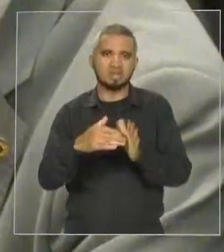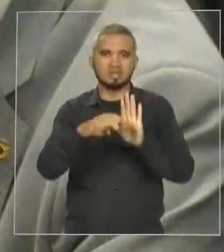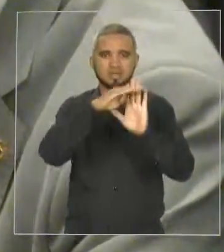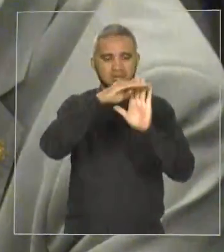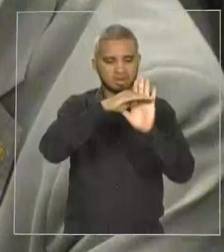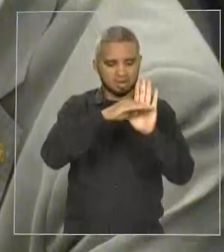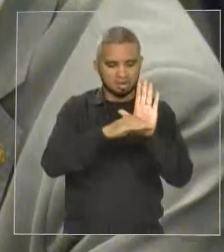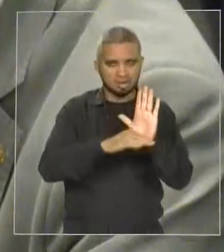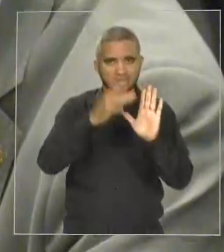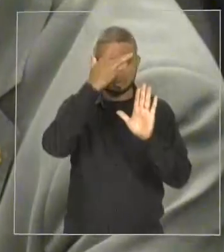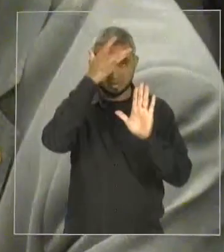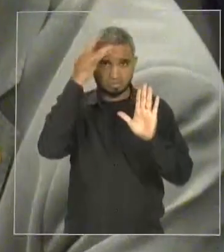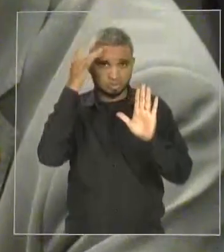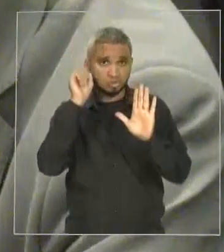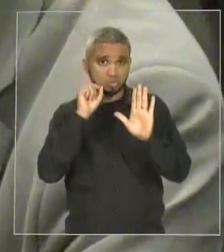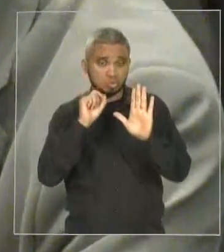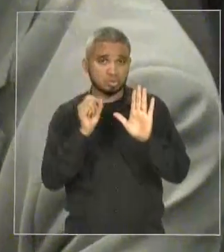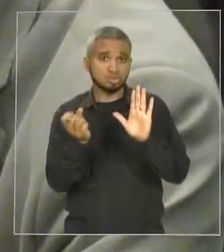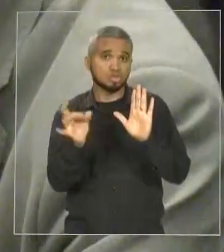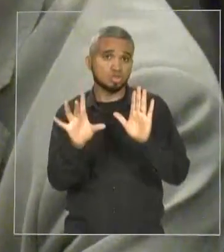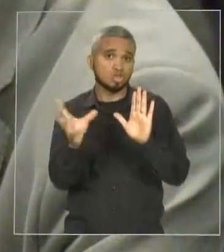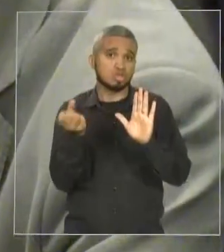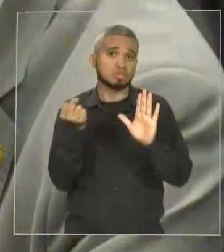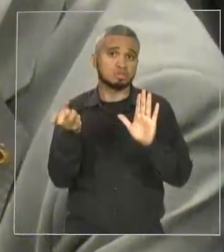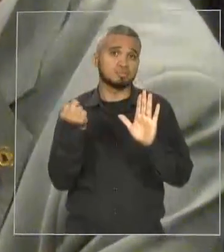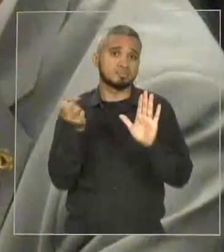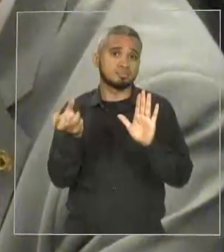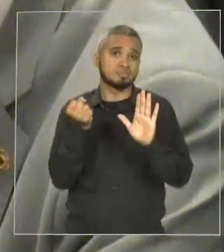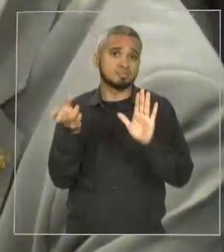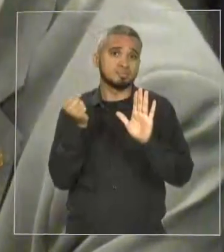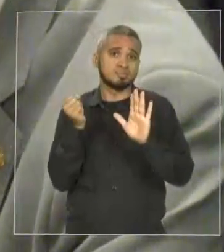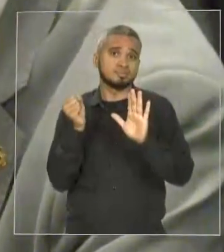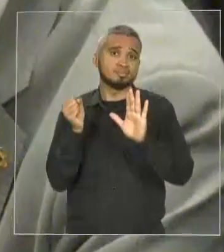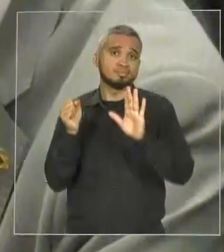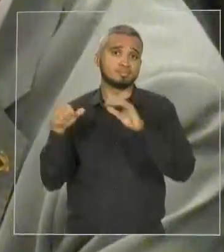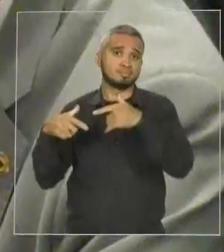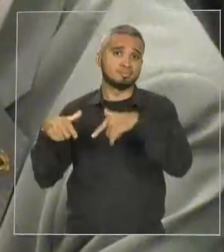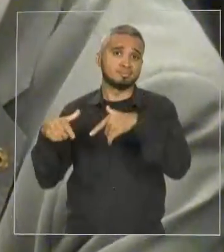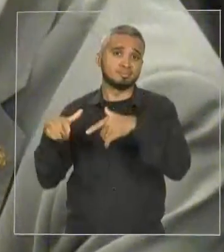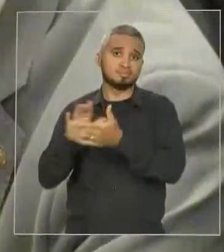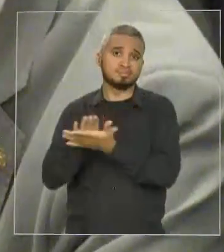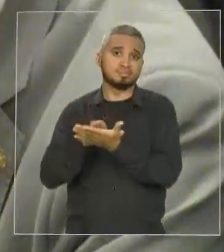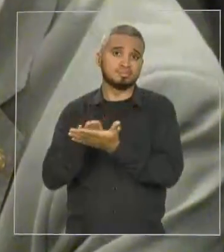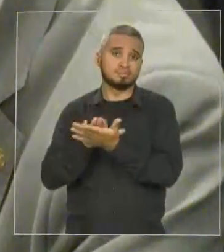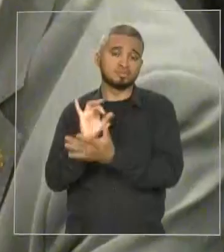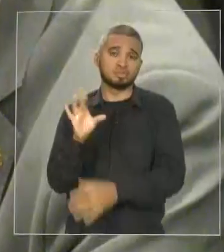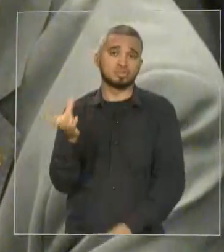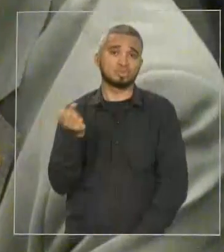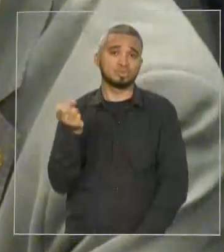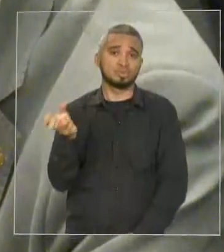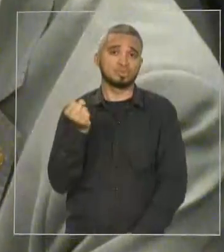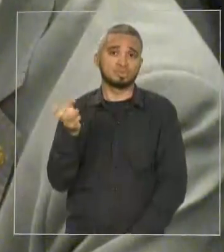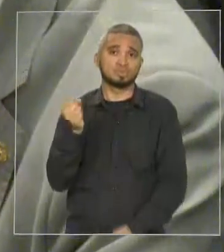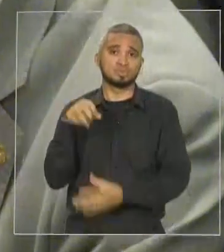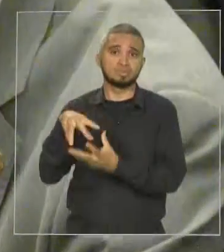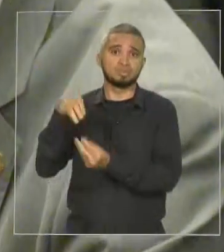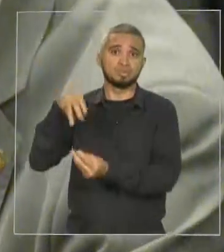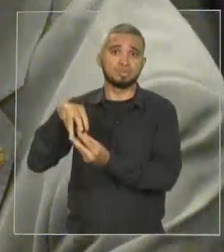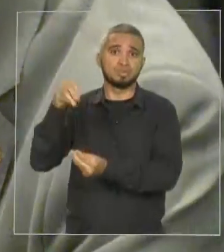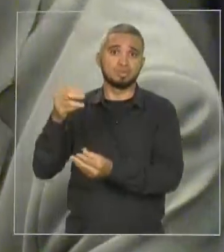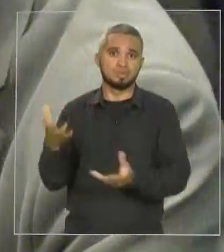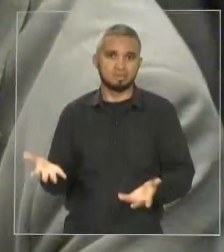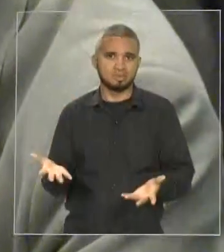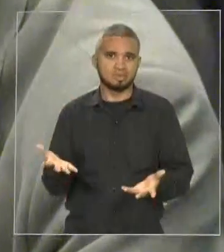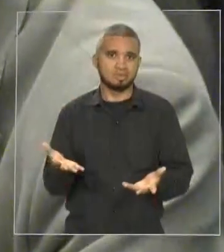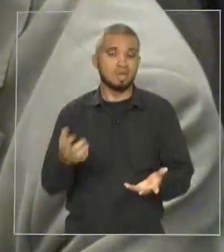que tem na secretaria. Então, eu denunciei também, chamei a atenção nesta casa e nada foi feito. Eles